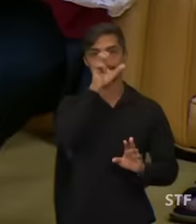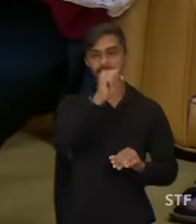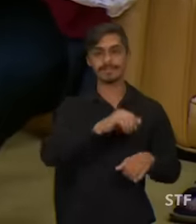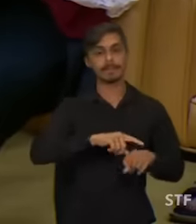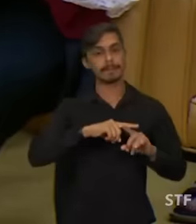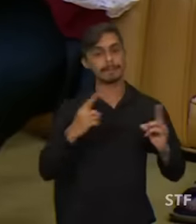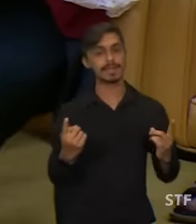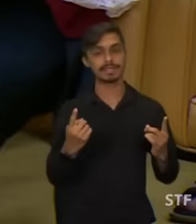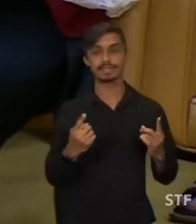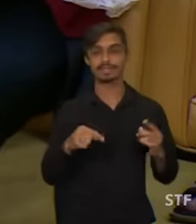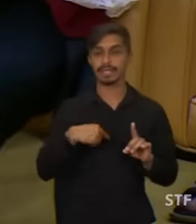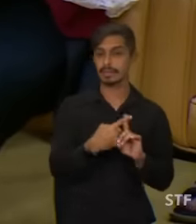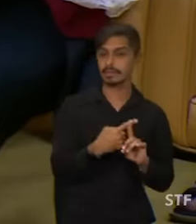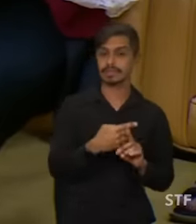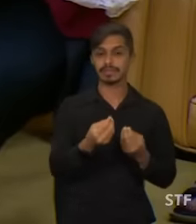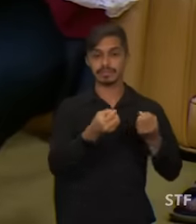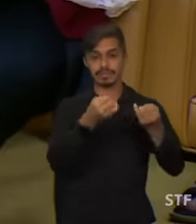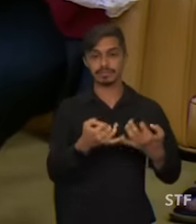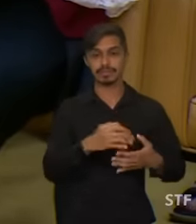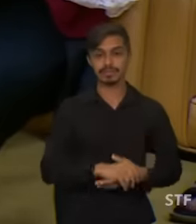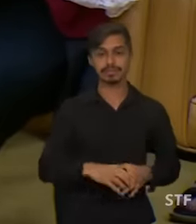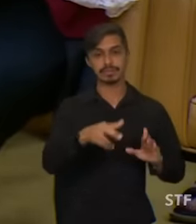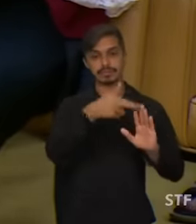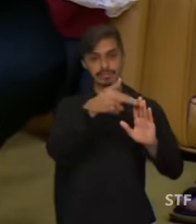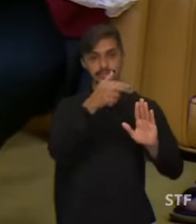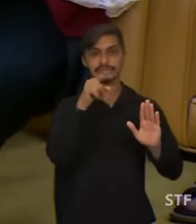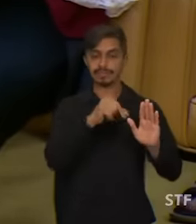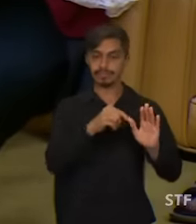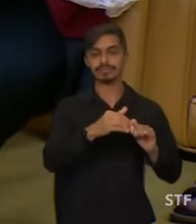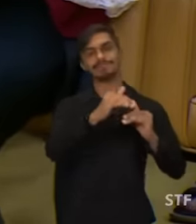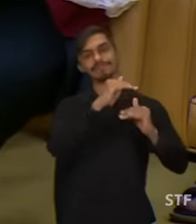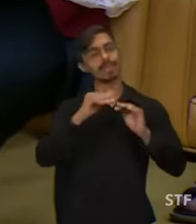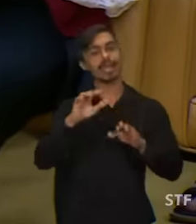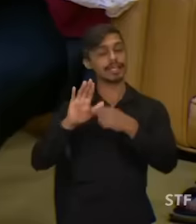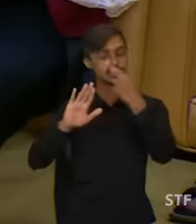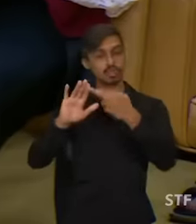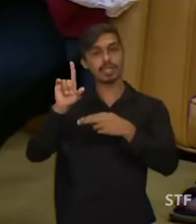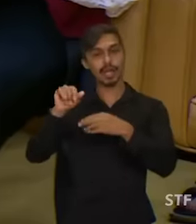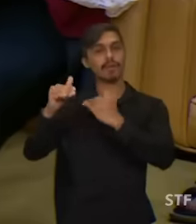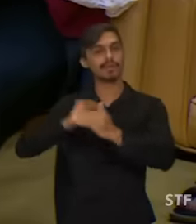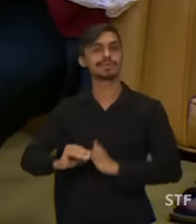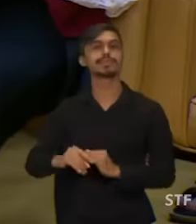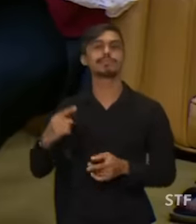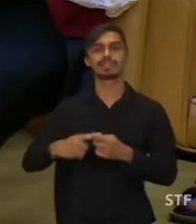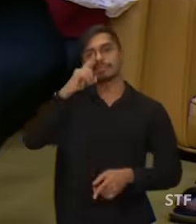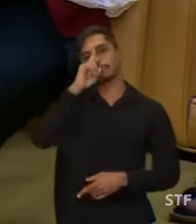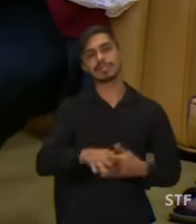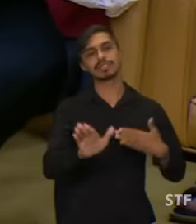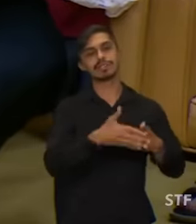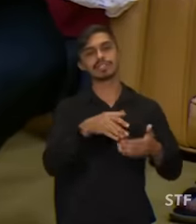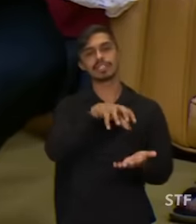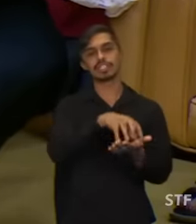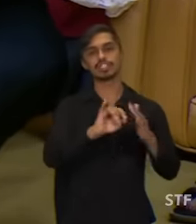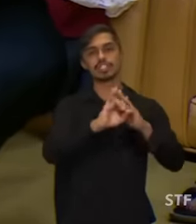como eu dizia. A resolução, ela é um retrocesso. ela determina o fechamento de algumas instituições